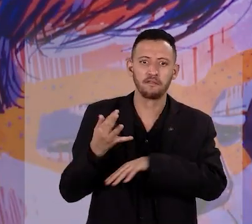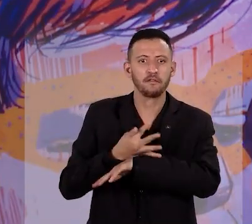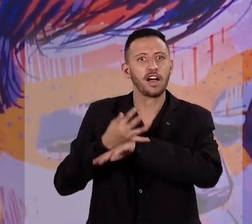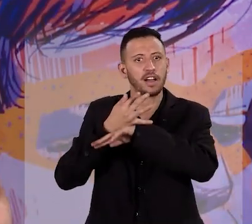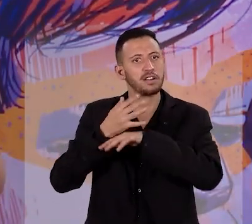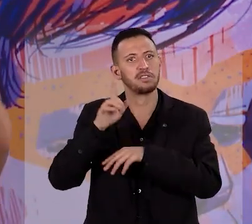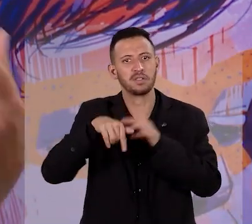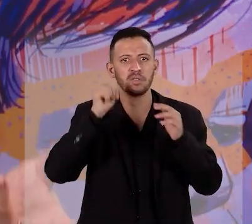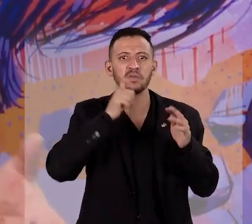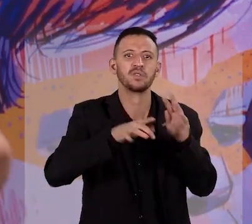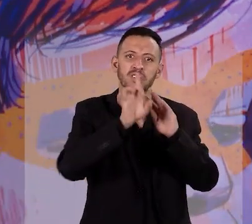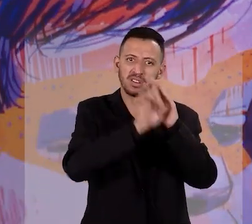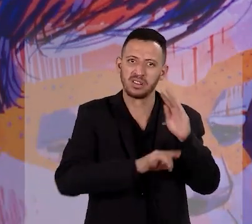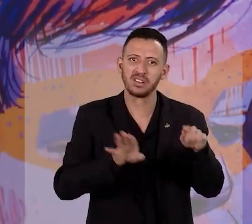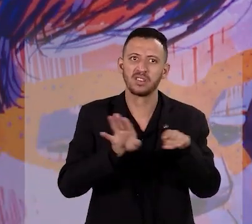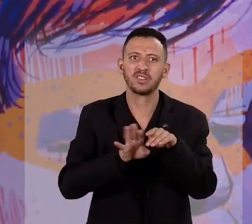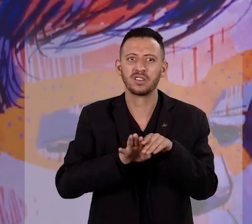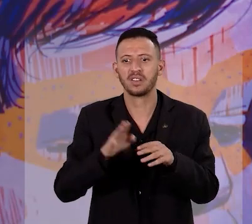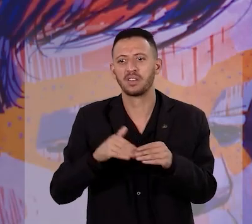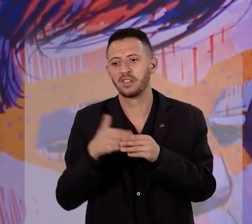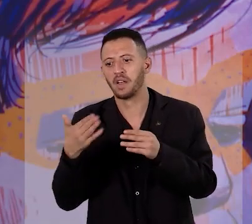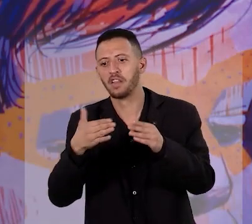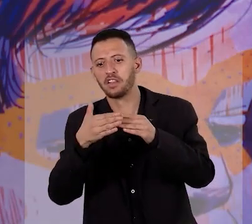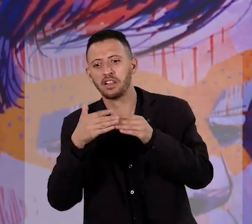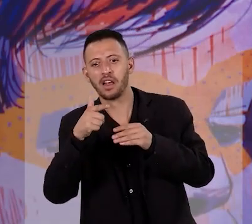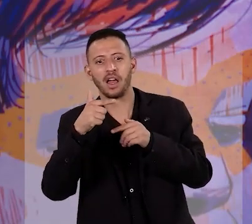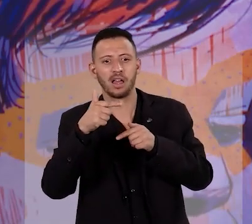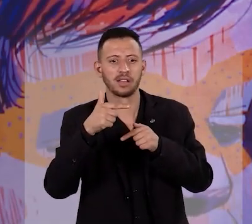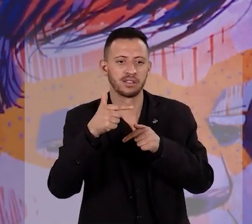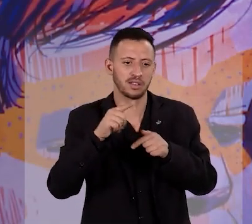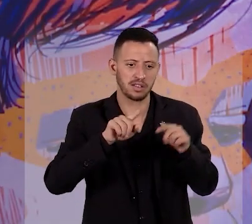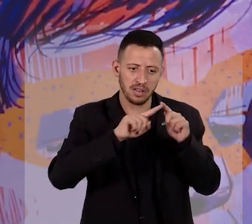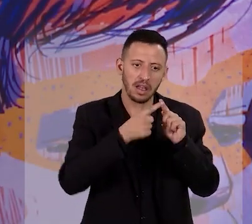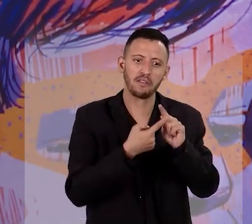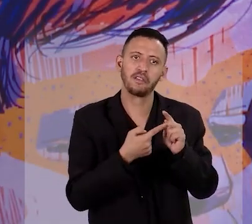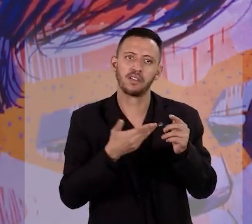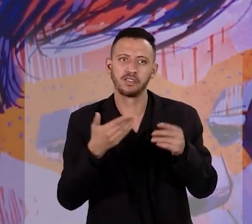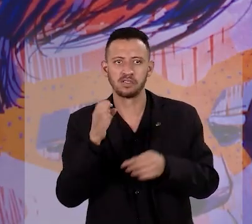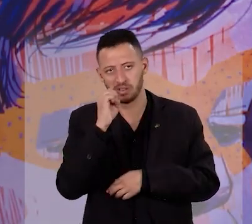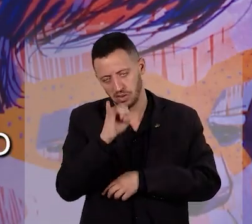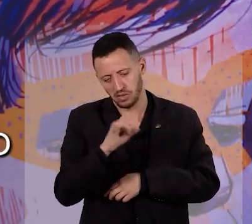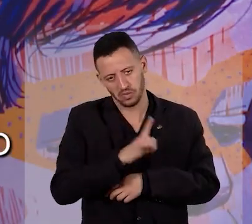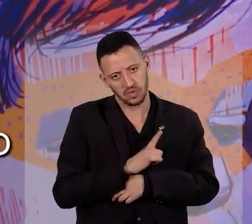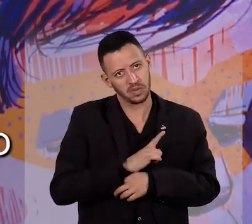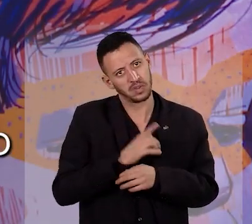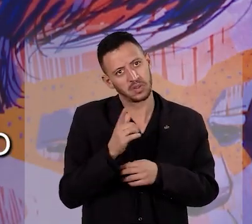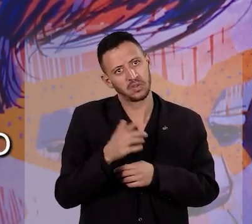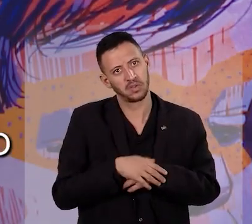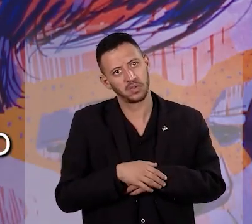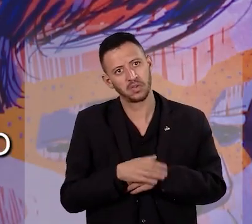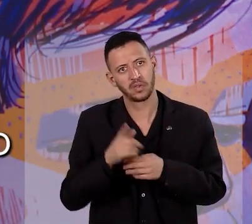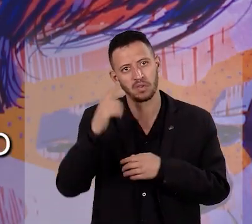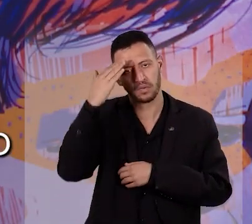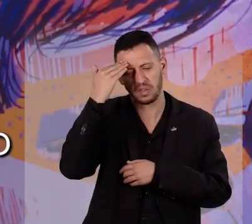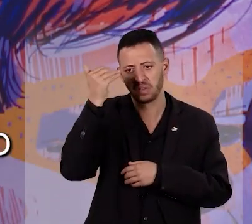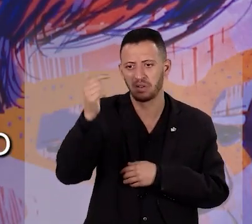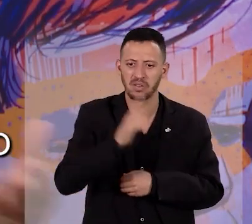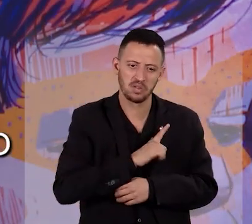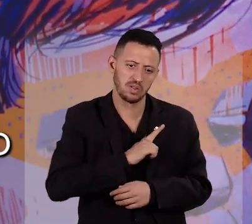a férias, mulheres com direito à licença maternidade, que isso só pode acontecer se tiver